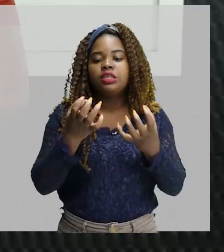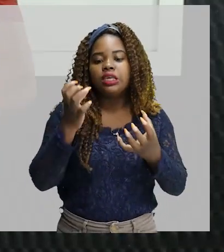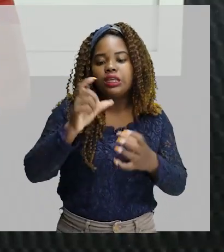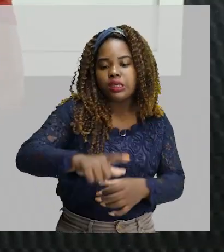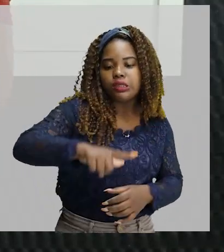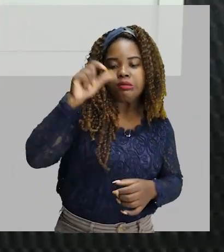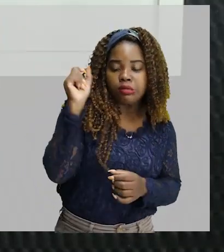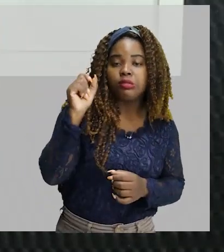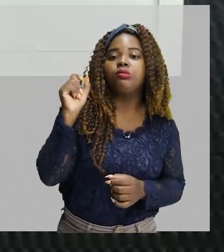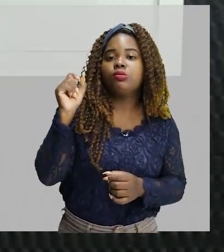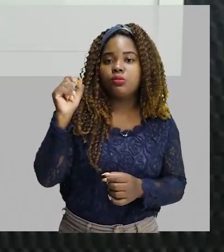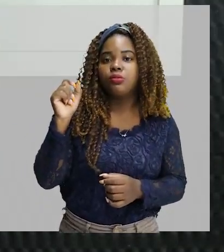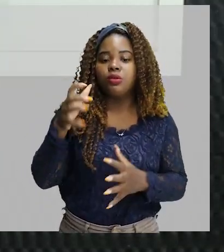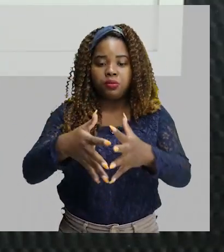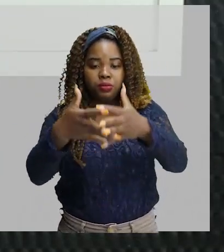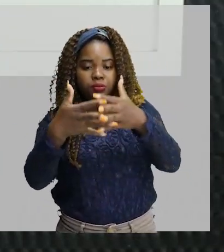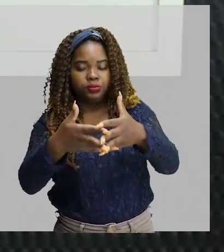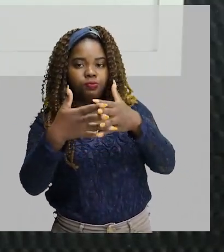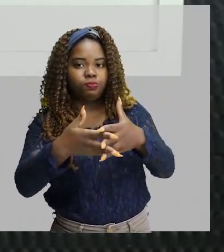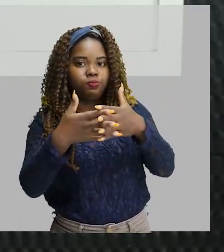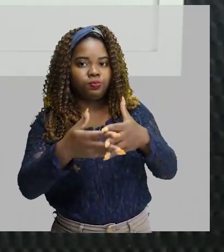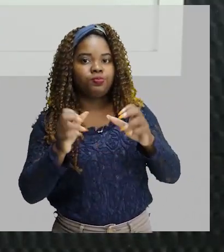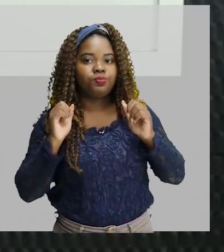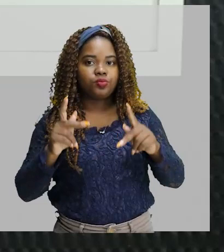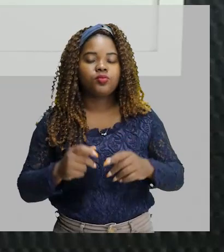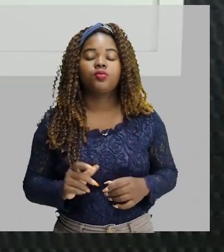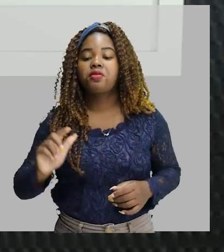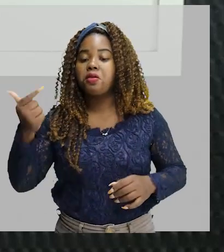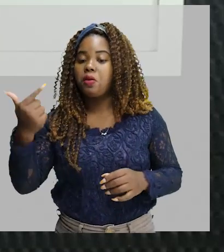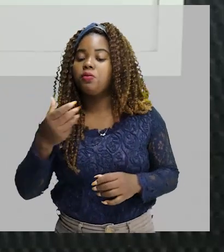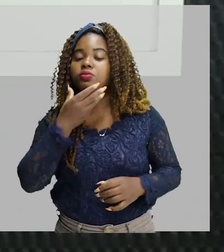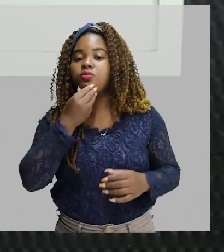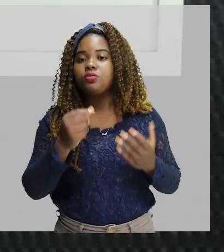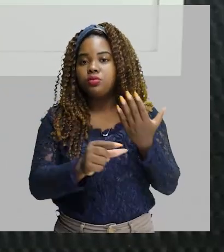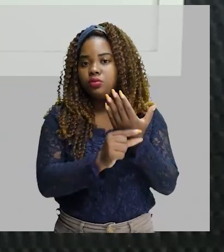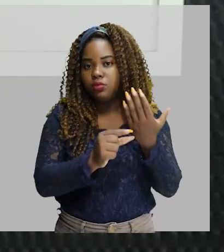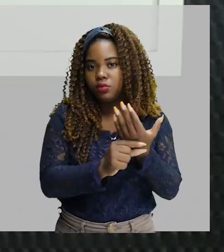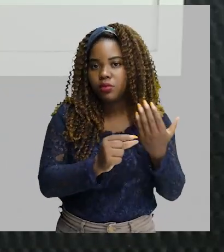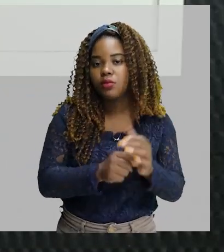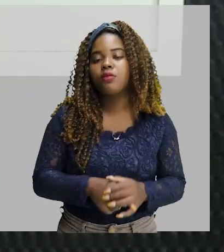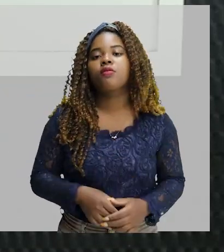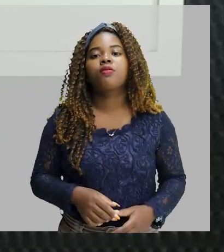para não criar confusão, certo? Nós temos um outro autor, por exemplo, Kant.